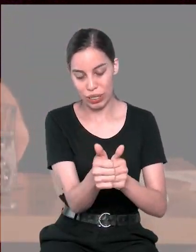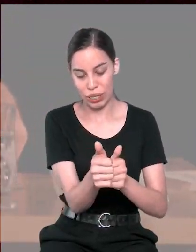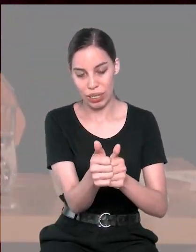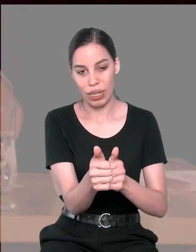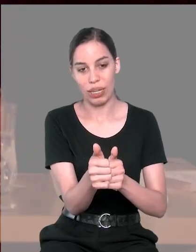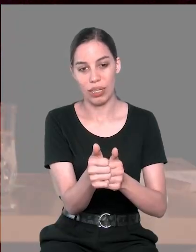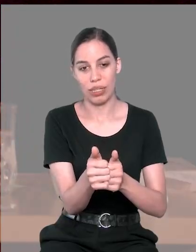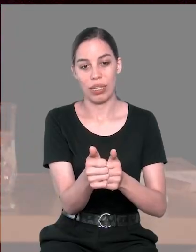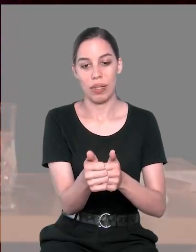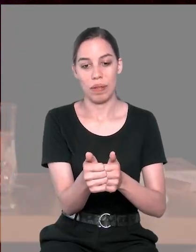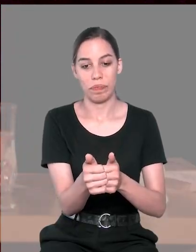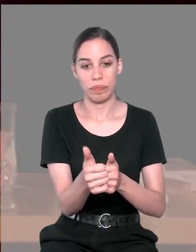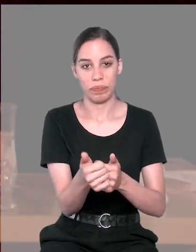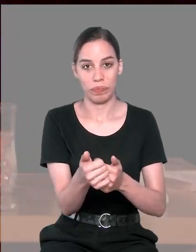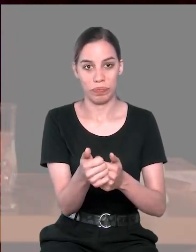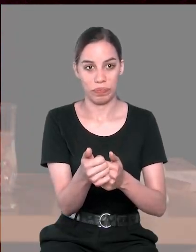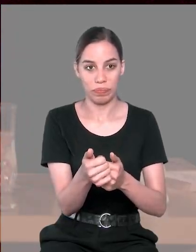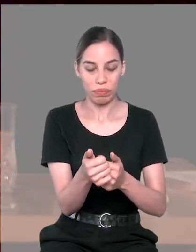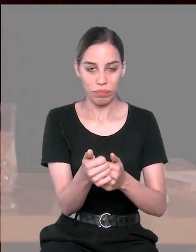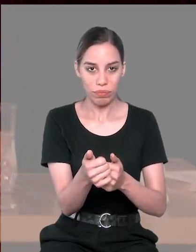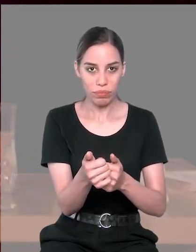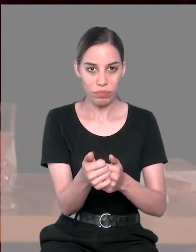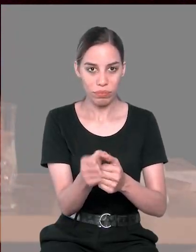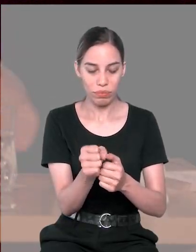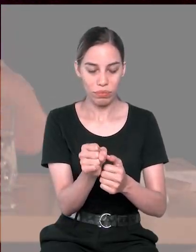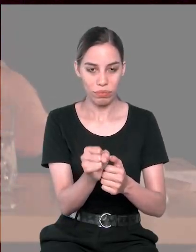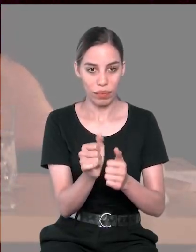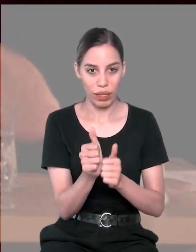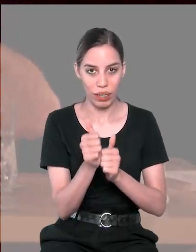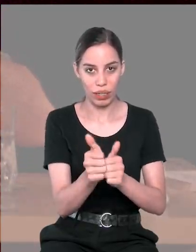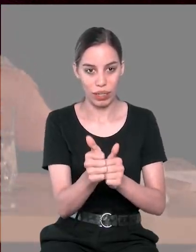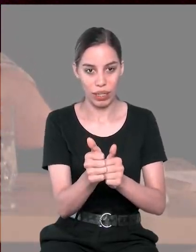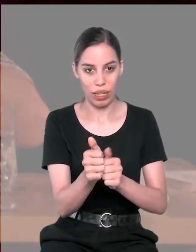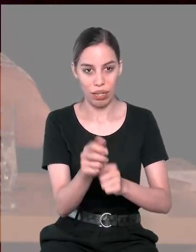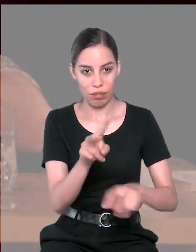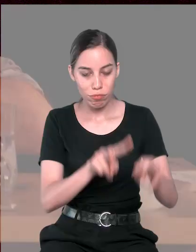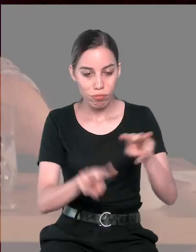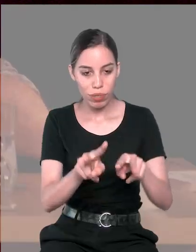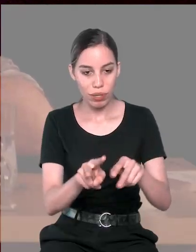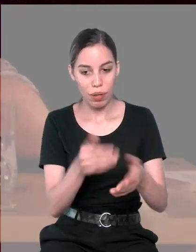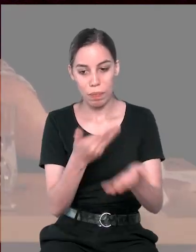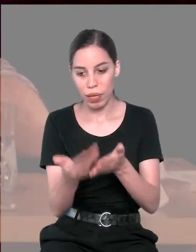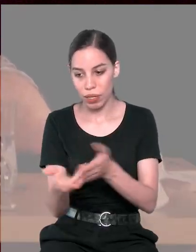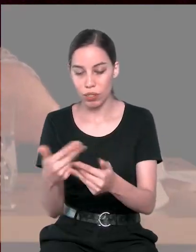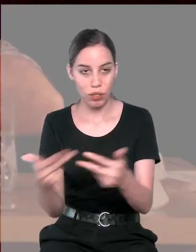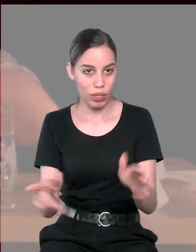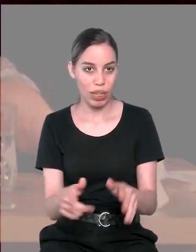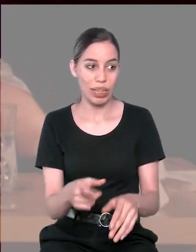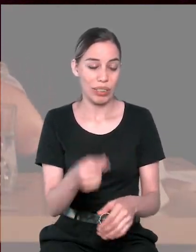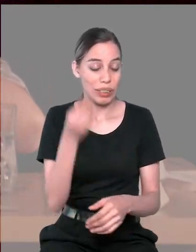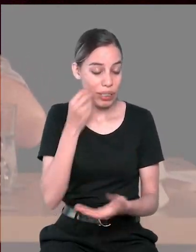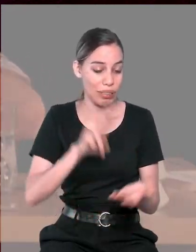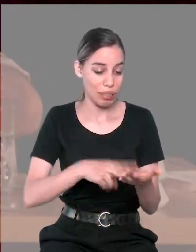E isso é num ato de traduzir um verso. E o que a gente foi tentando fazer é ir traduzindo e traduzindo e traduzindo,